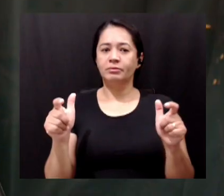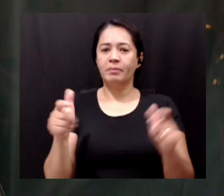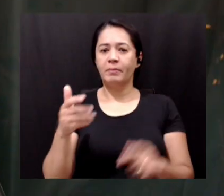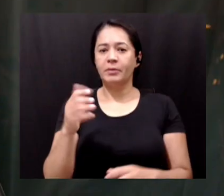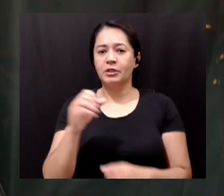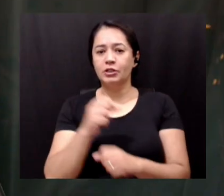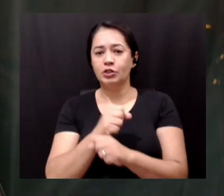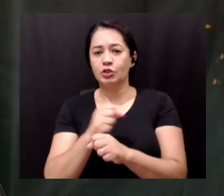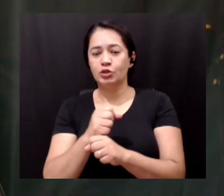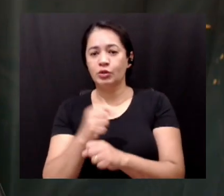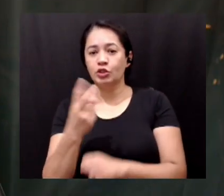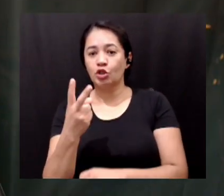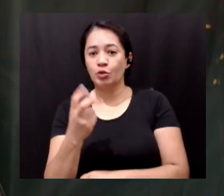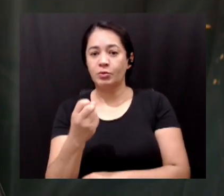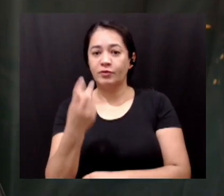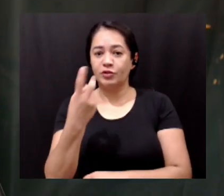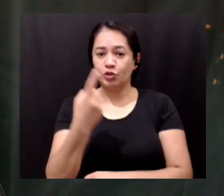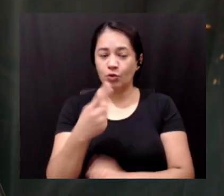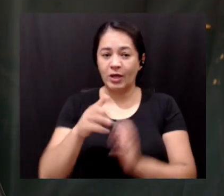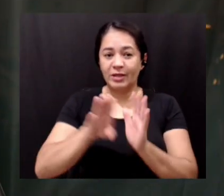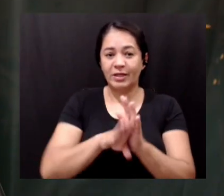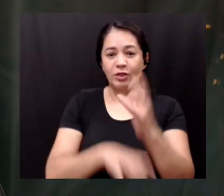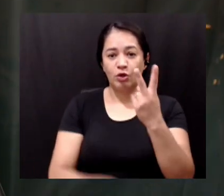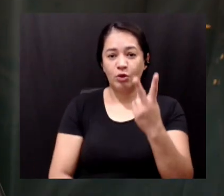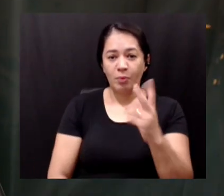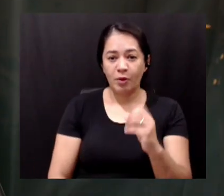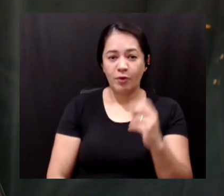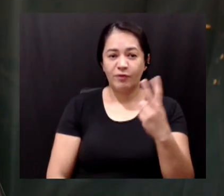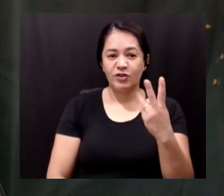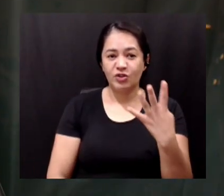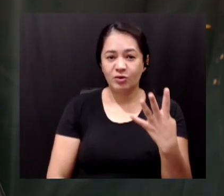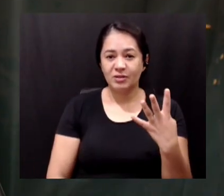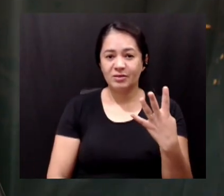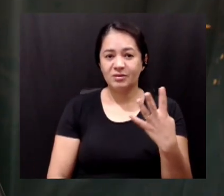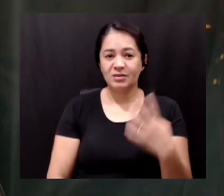de 2024 alcançou, gente,